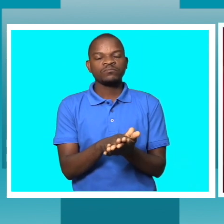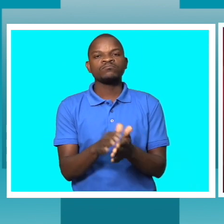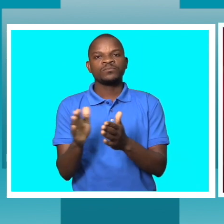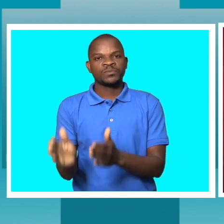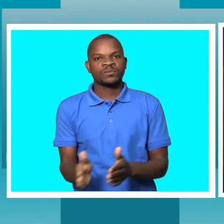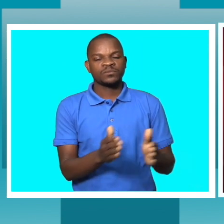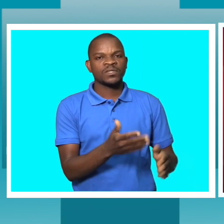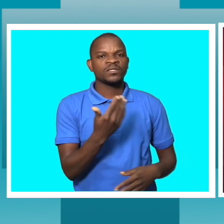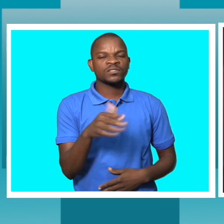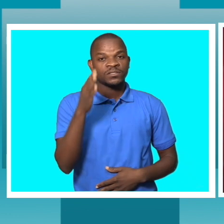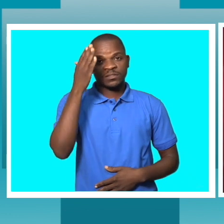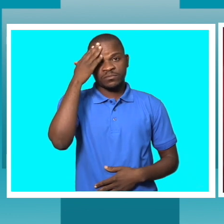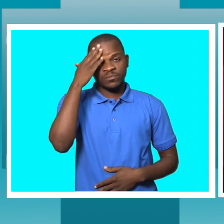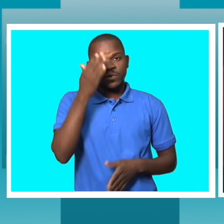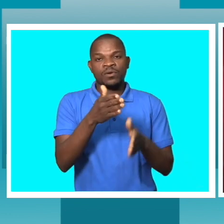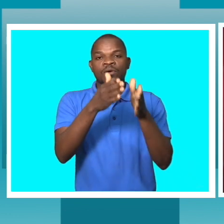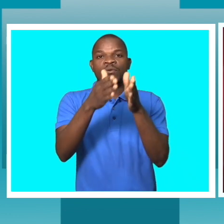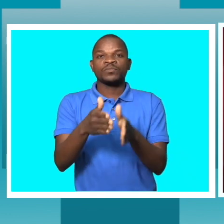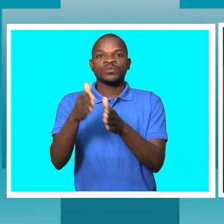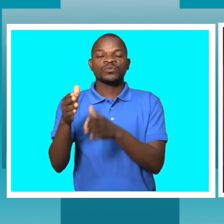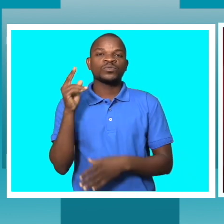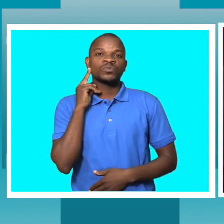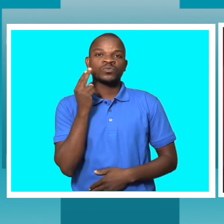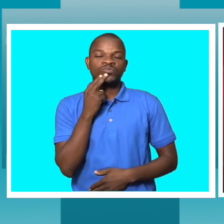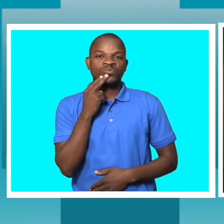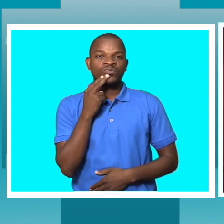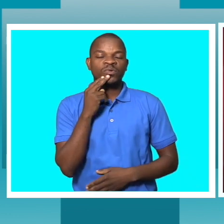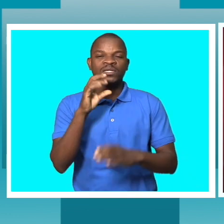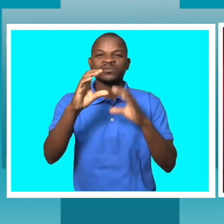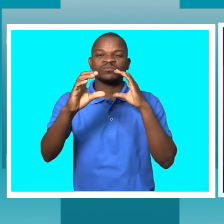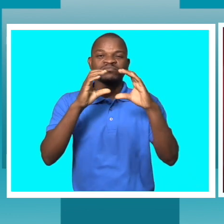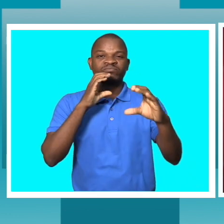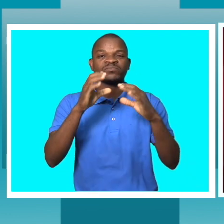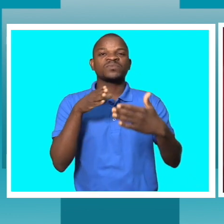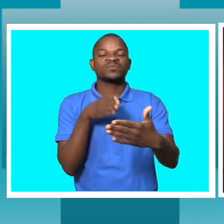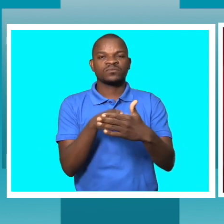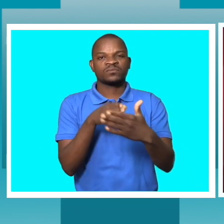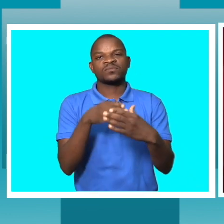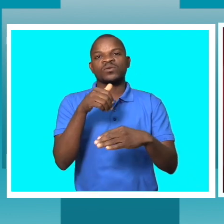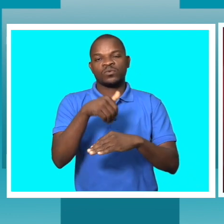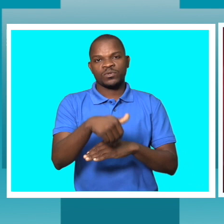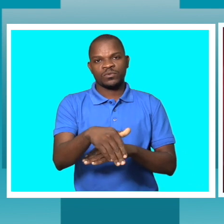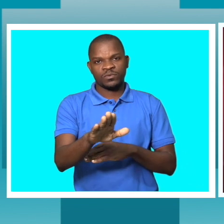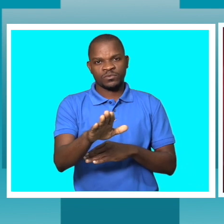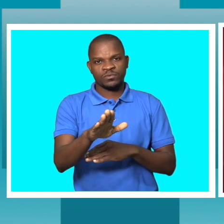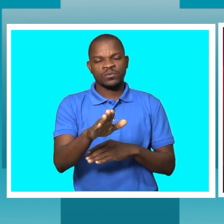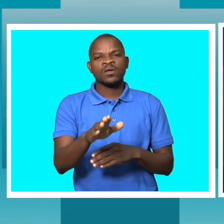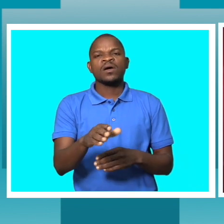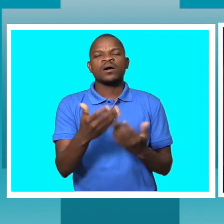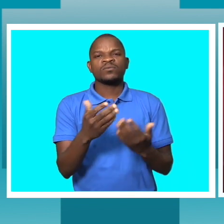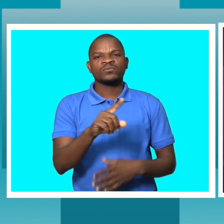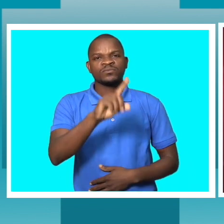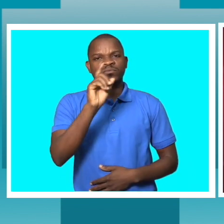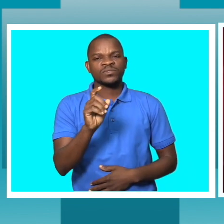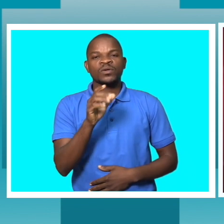Sabemos que para pessoas com deficiência auditiva, a comunicação ainda é uma barreira para essa camada social.